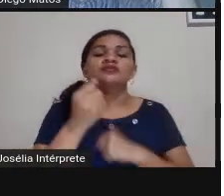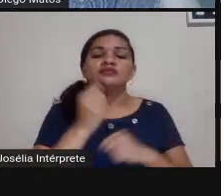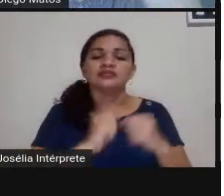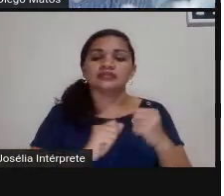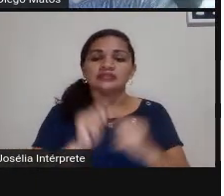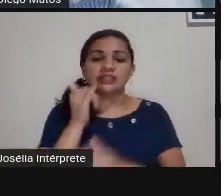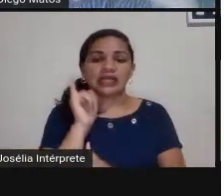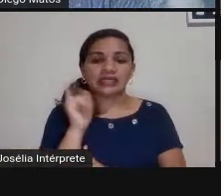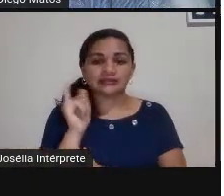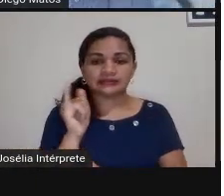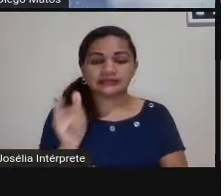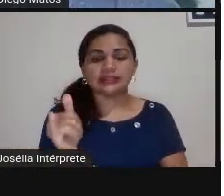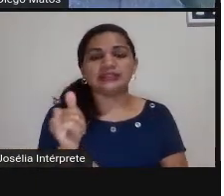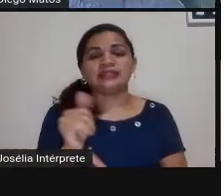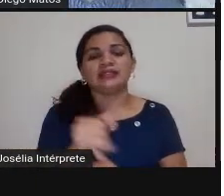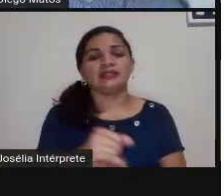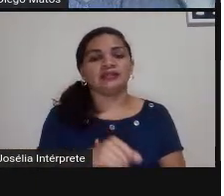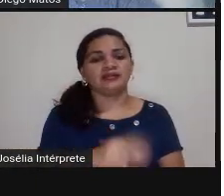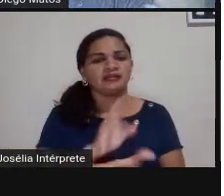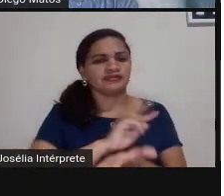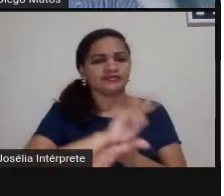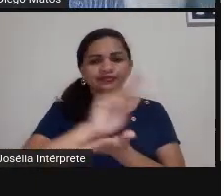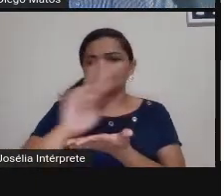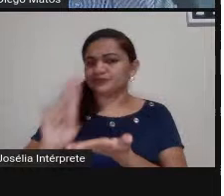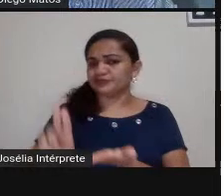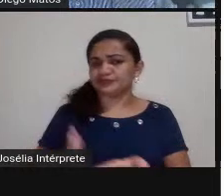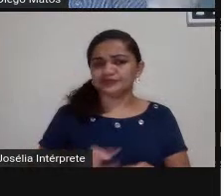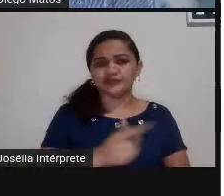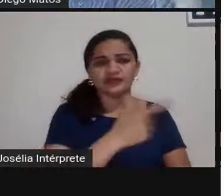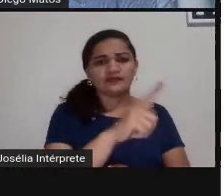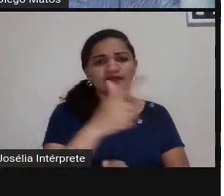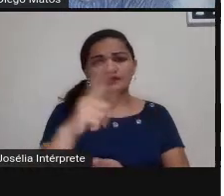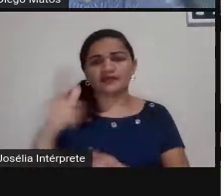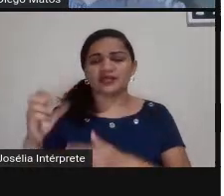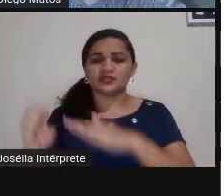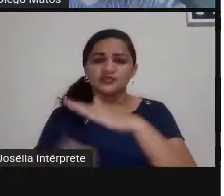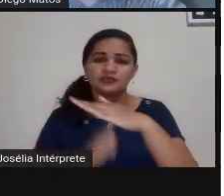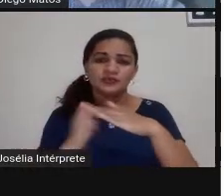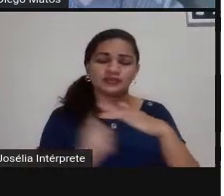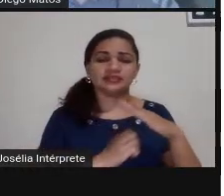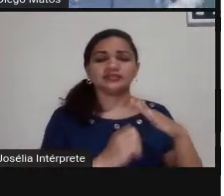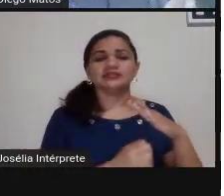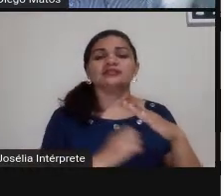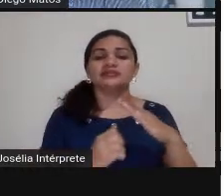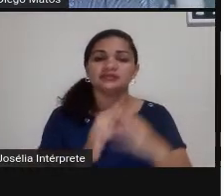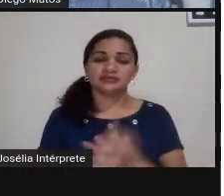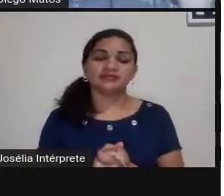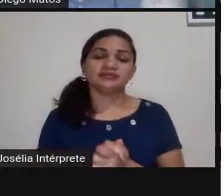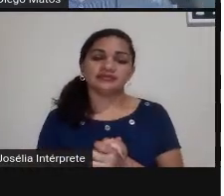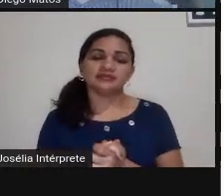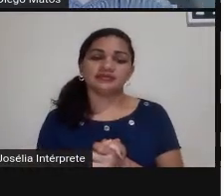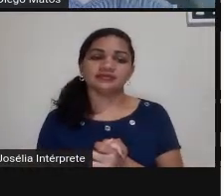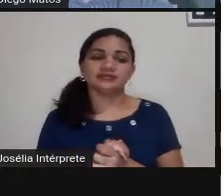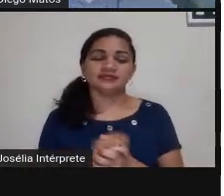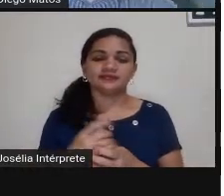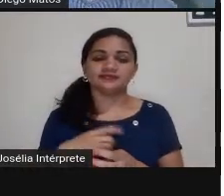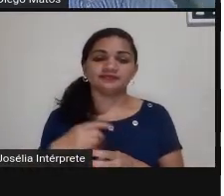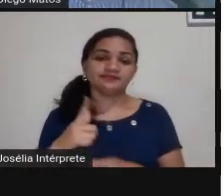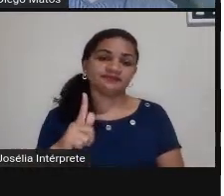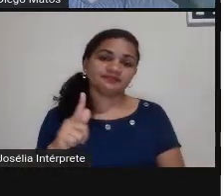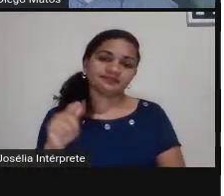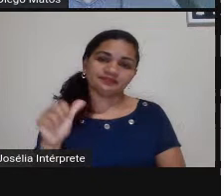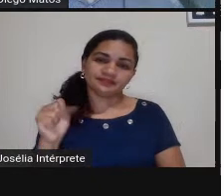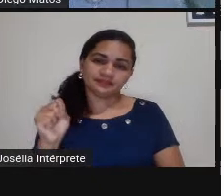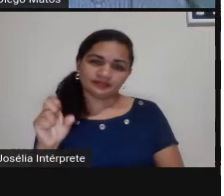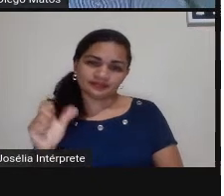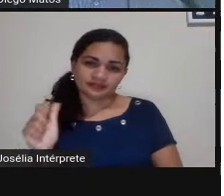hidrelétricas sejam das térmicas principalmente pelo Brasil movidas a a gás natural até algumas mordidas ainda sa